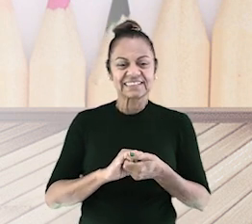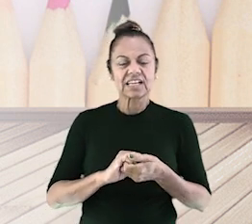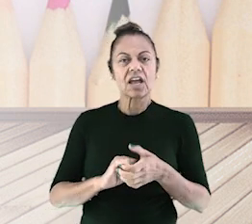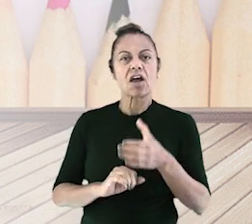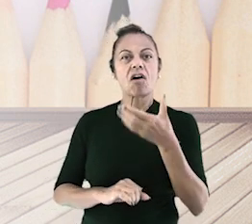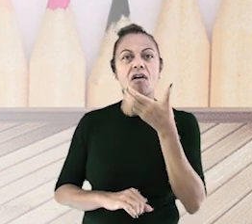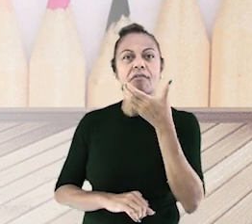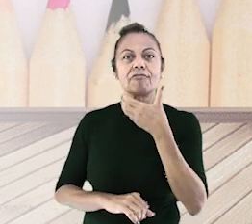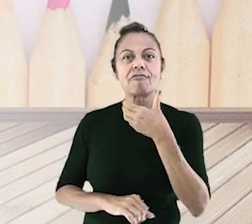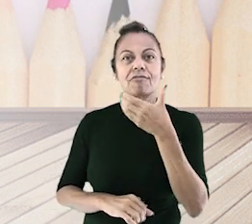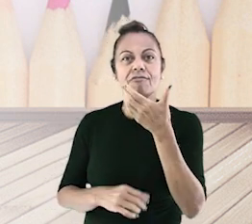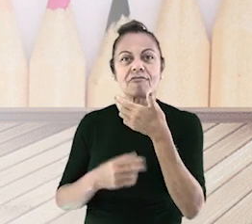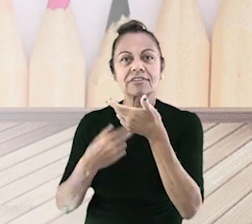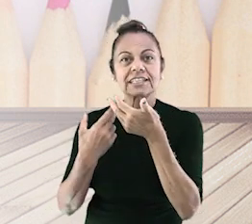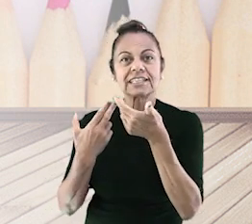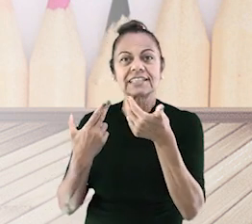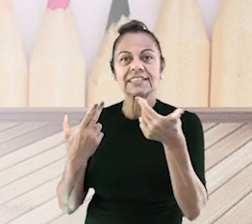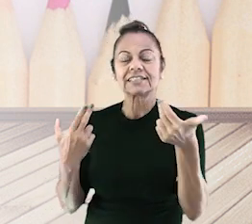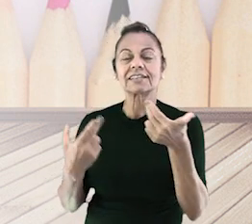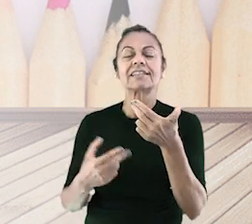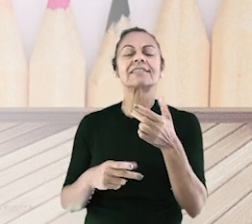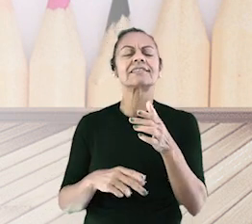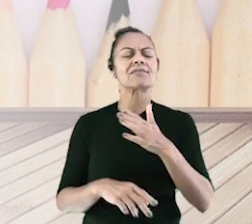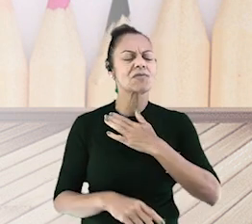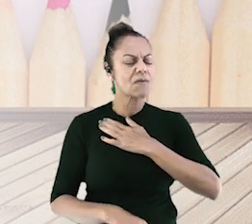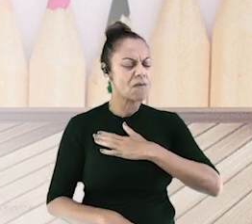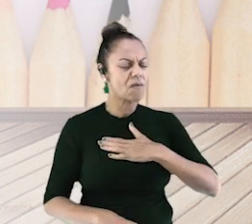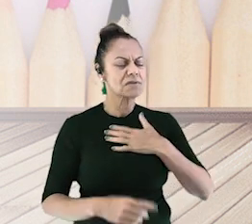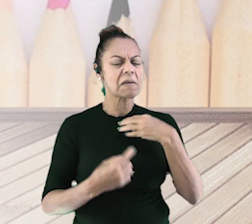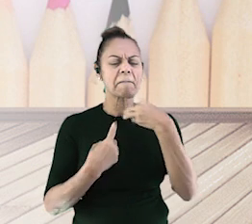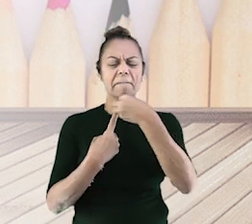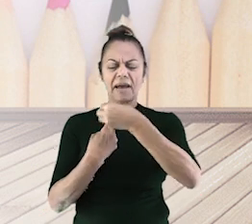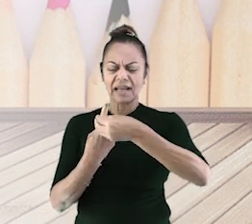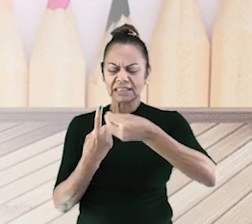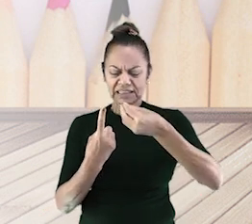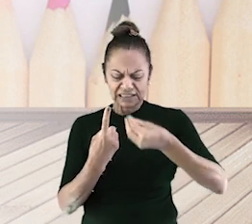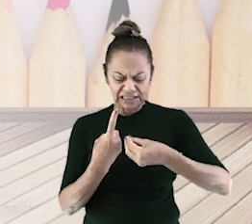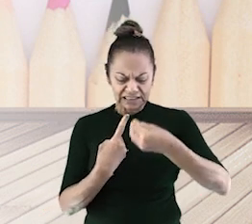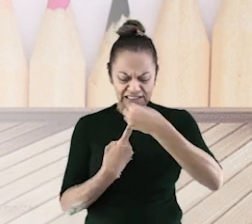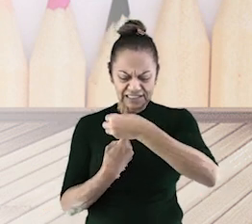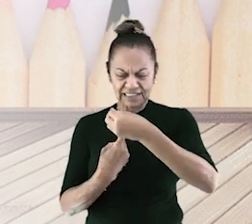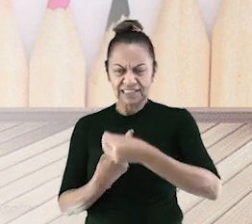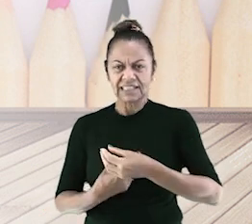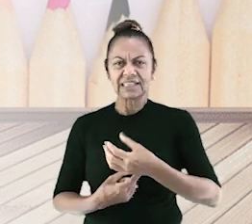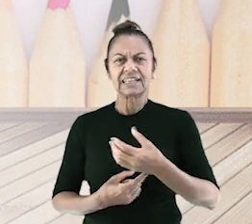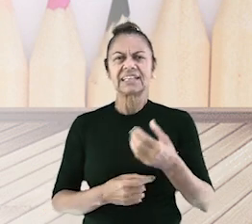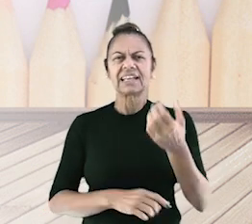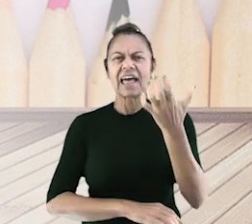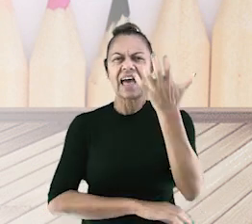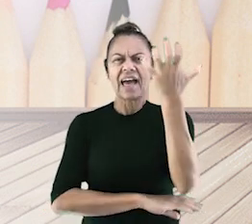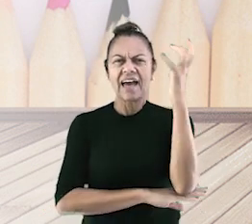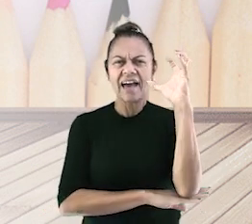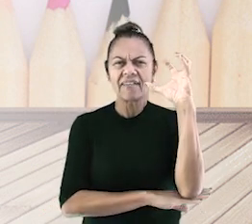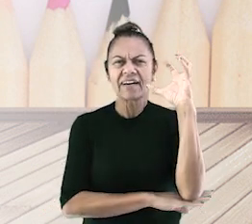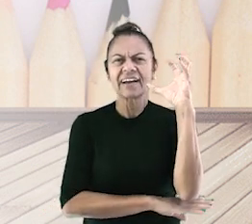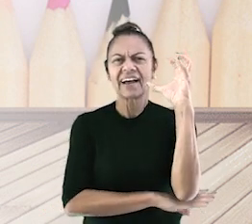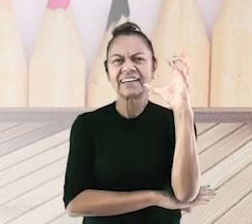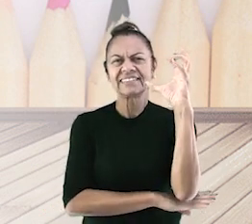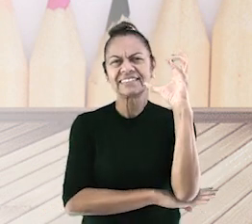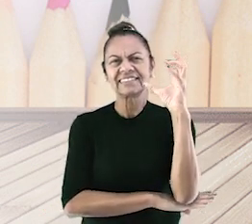Ah, mas frutas, ai, eu gosto muito de frutas, banana, abacaxi, maçã.